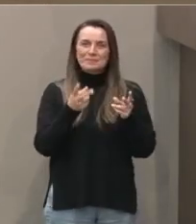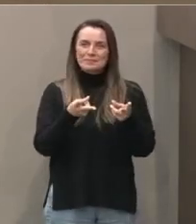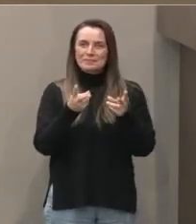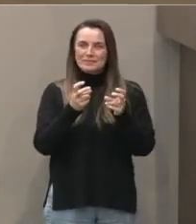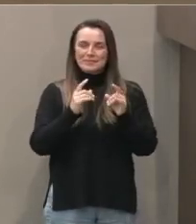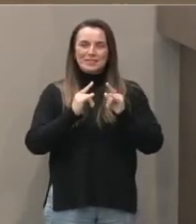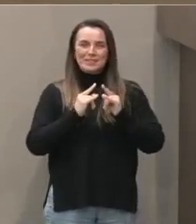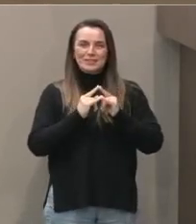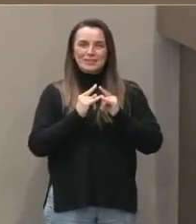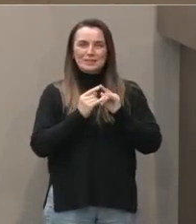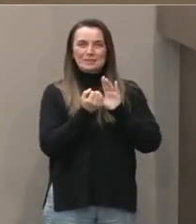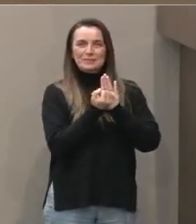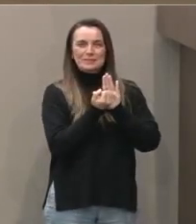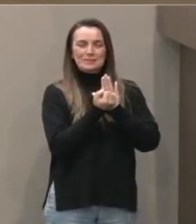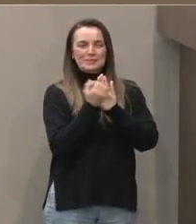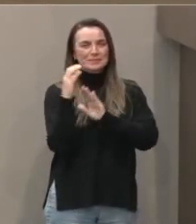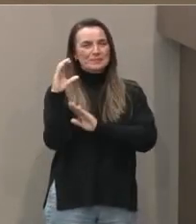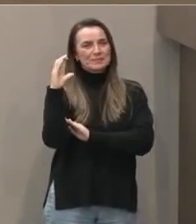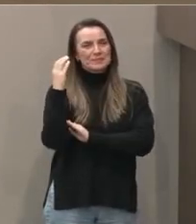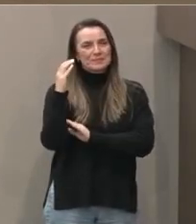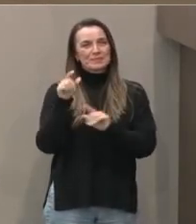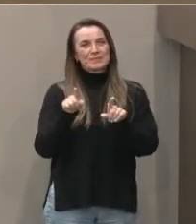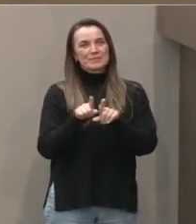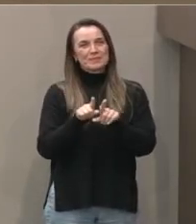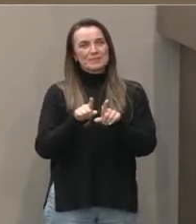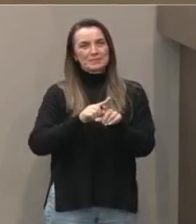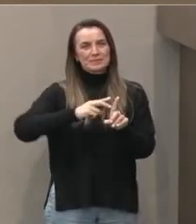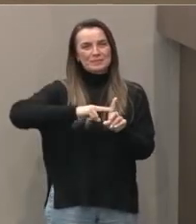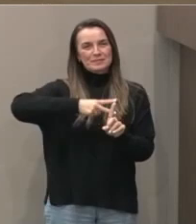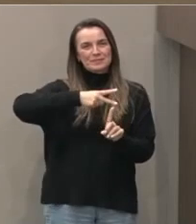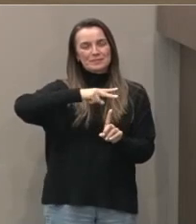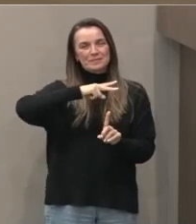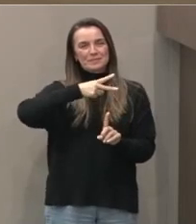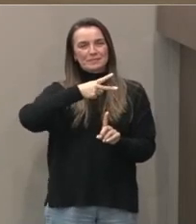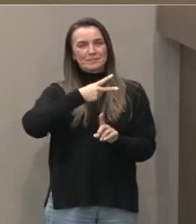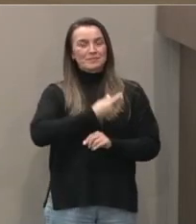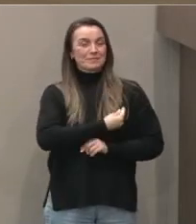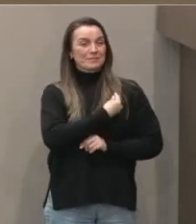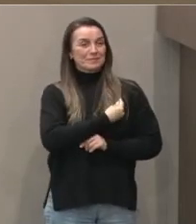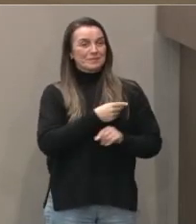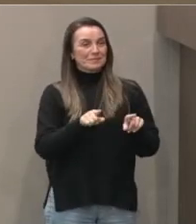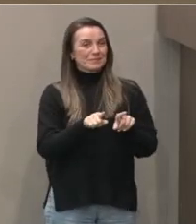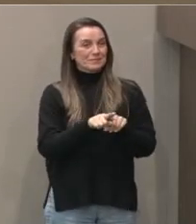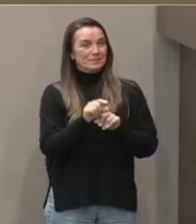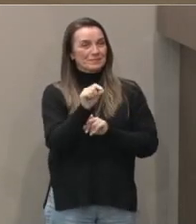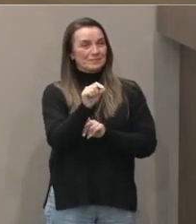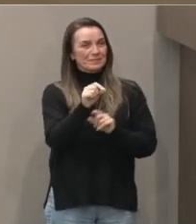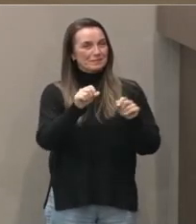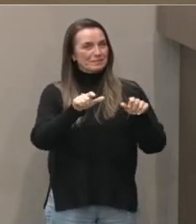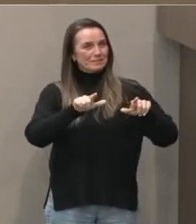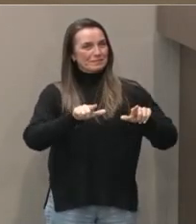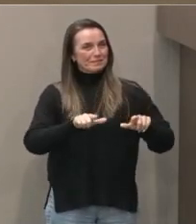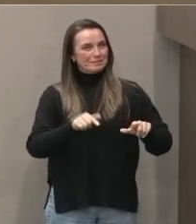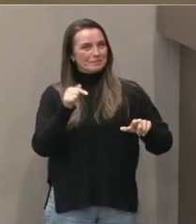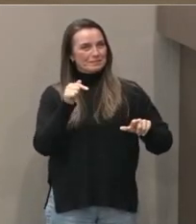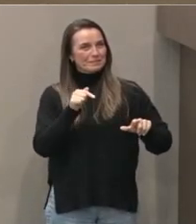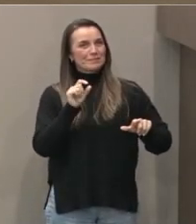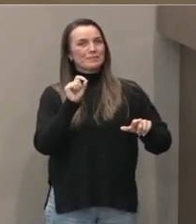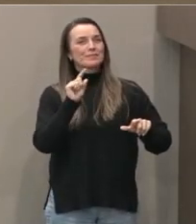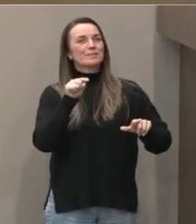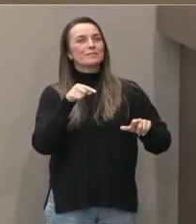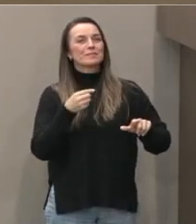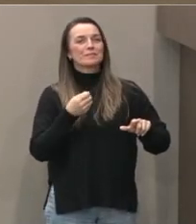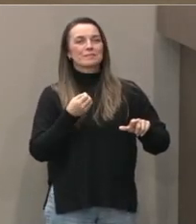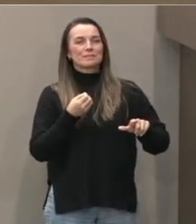é marcada pela ciência e a inovação, também existe espaço para aquilo que é mais antigo